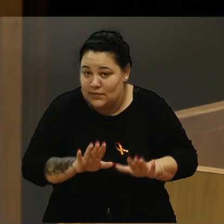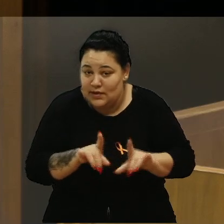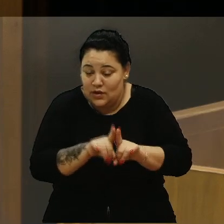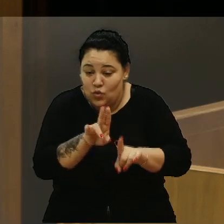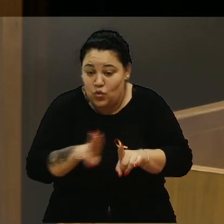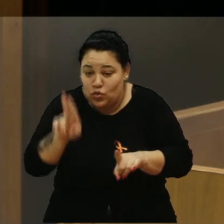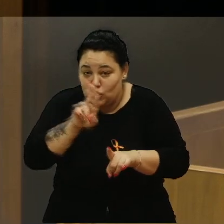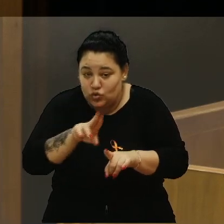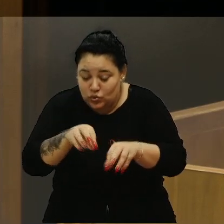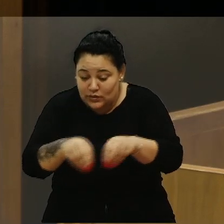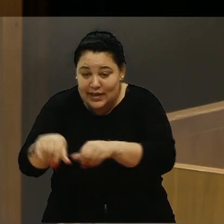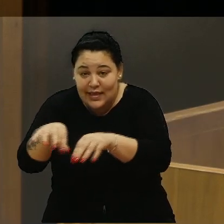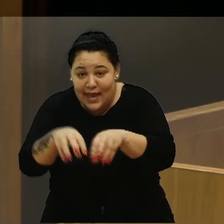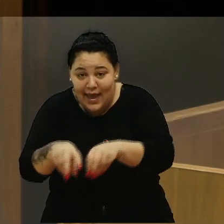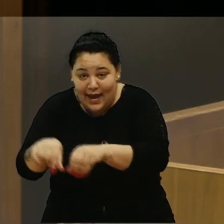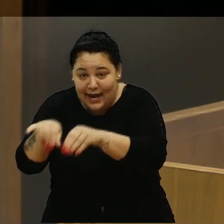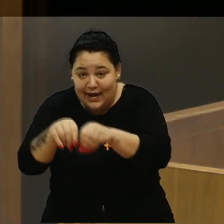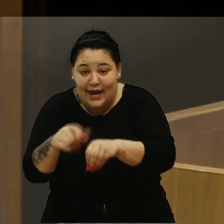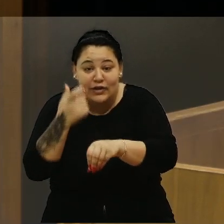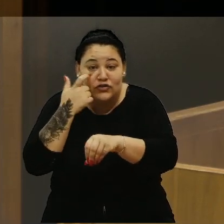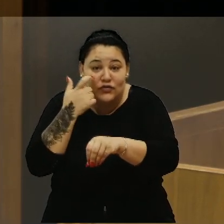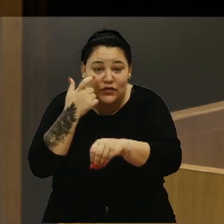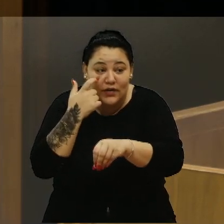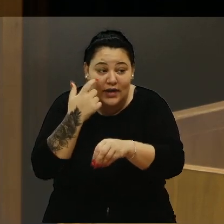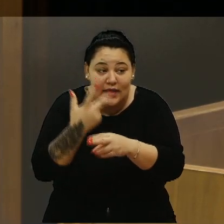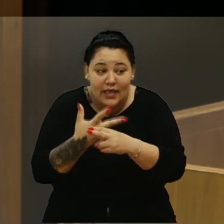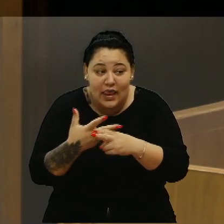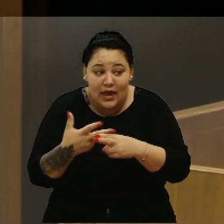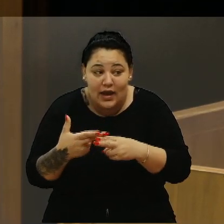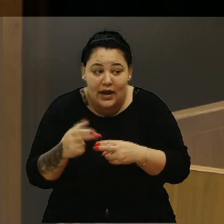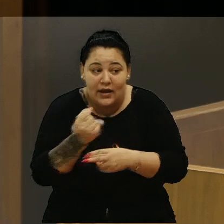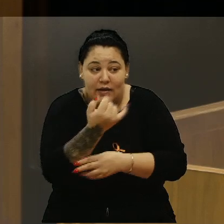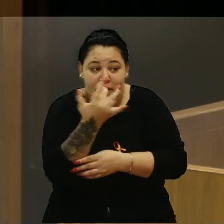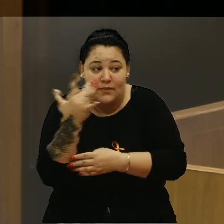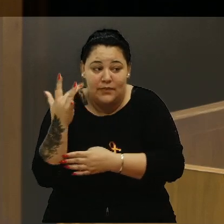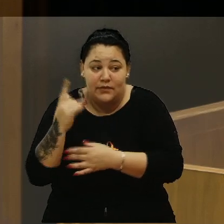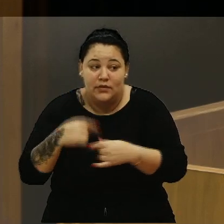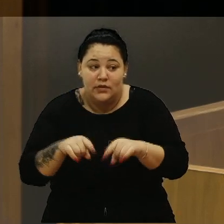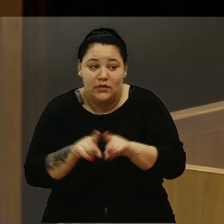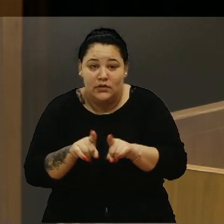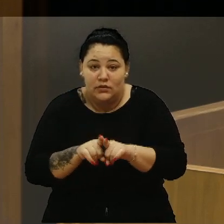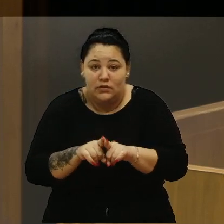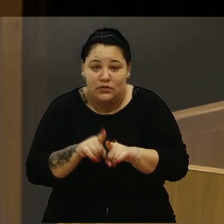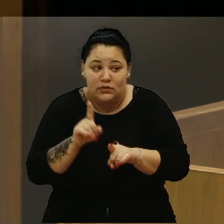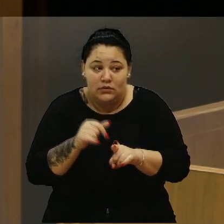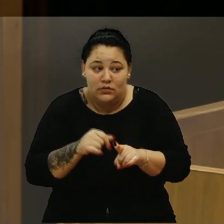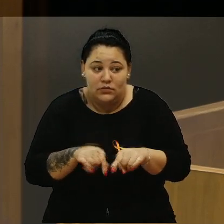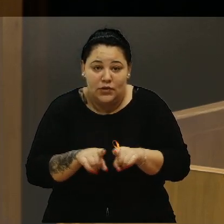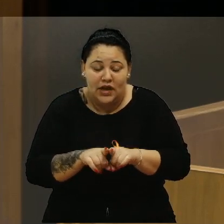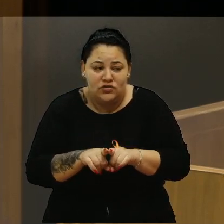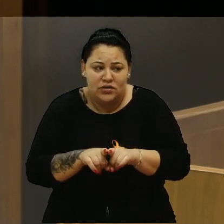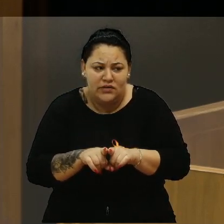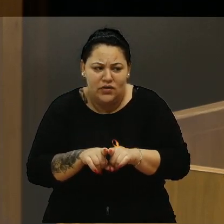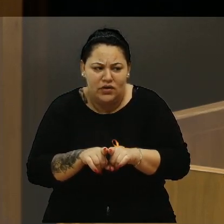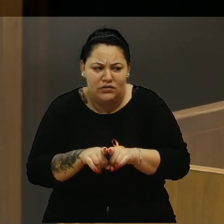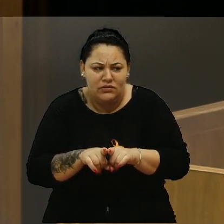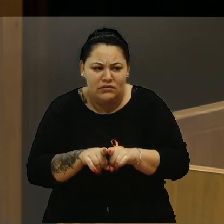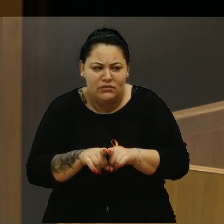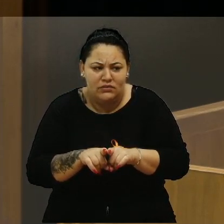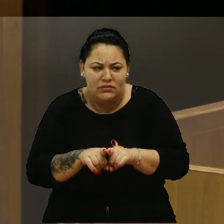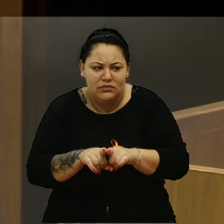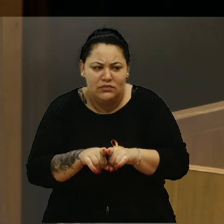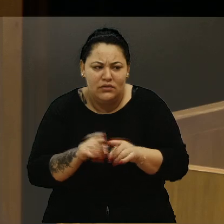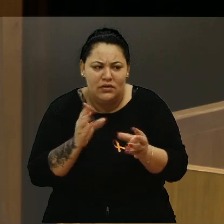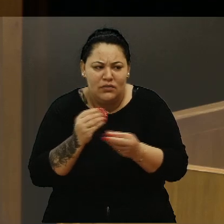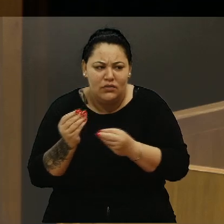solo, considerando a fragilidade ambiental de cada área. Em vários pontos, a legislação municipal é muito